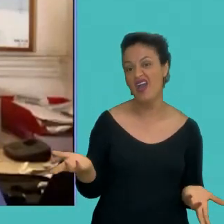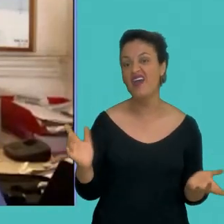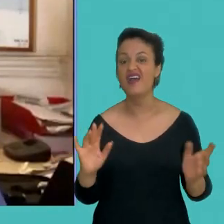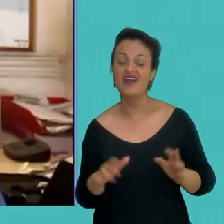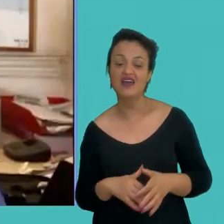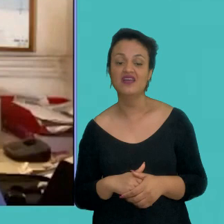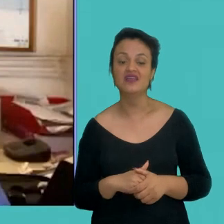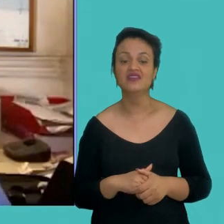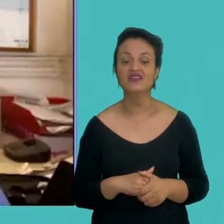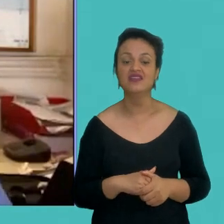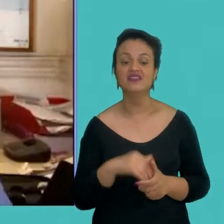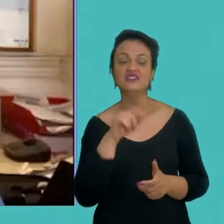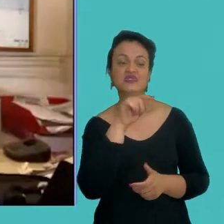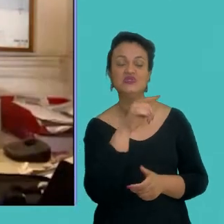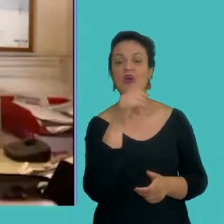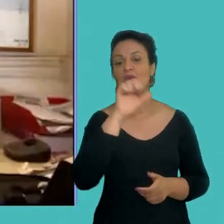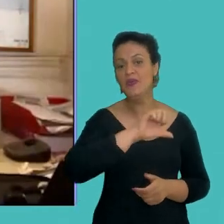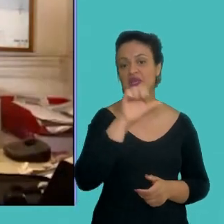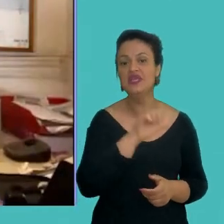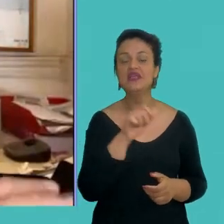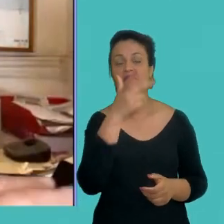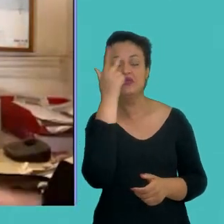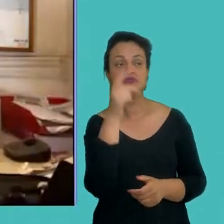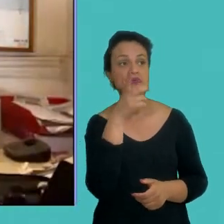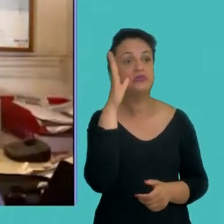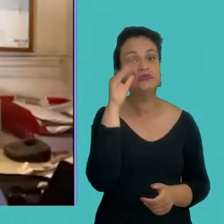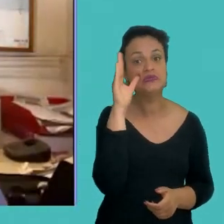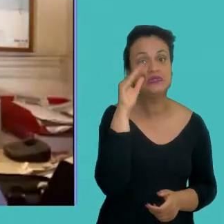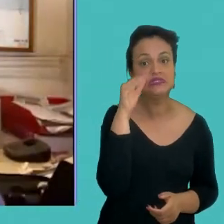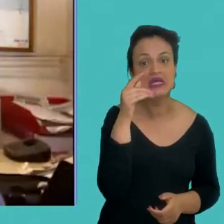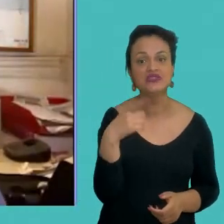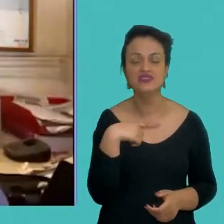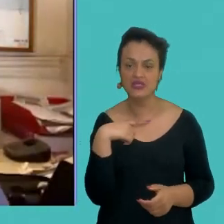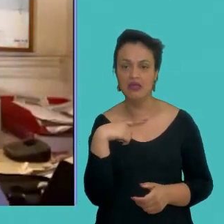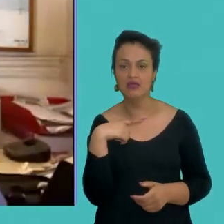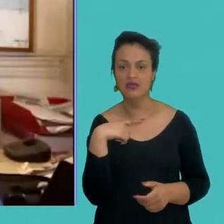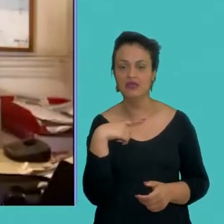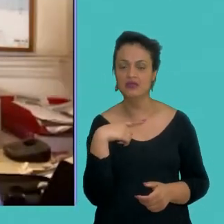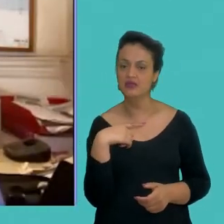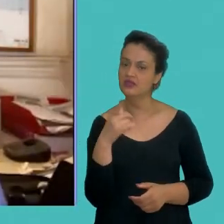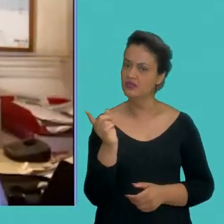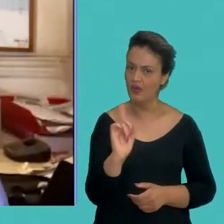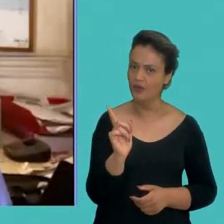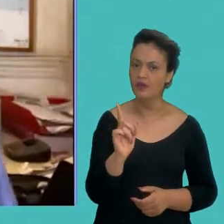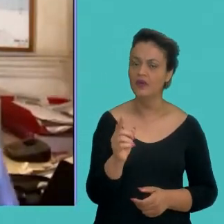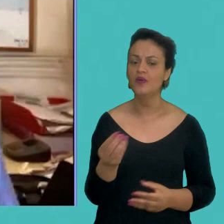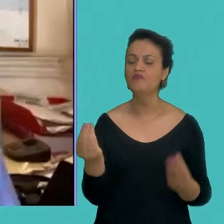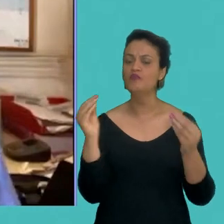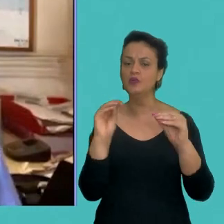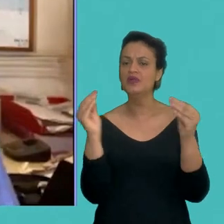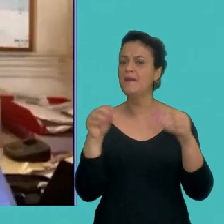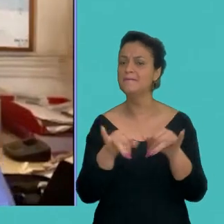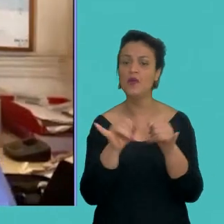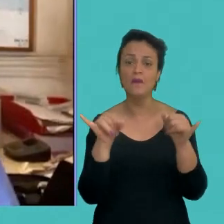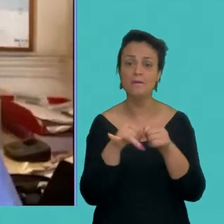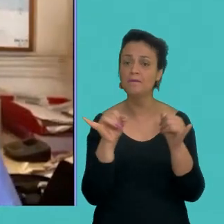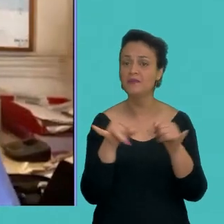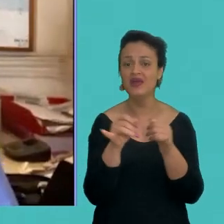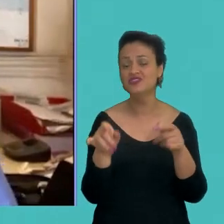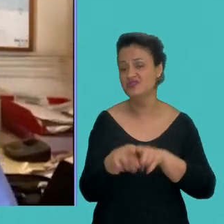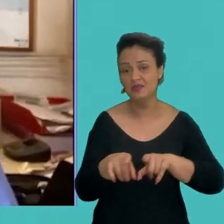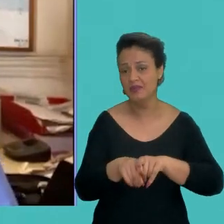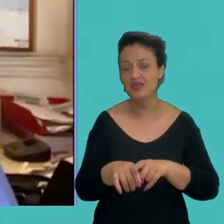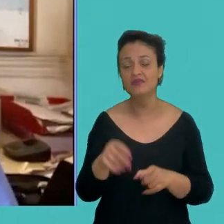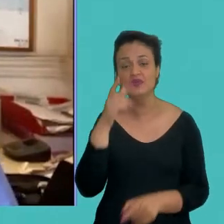normalmente a gente faz, né? Só nem notícia ruim porque isso daí vende mais. Não, publica-se um monte